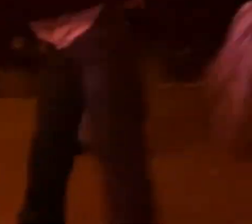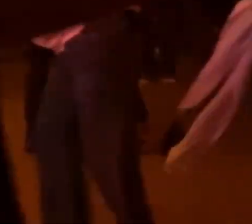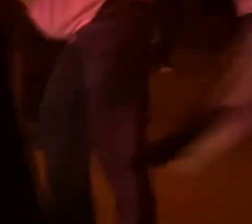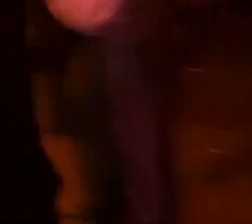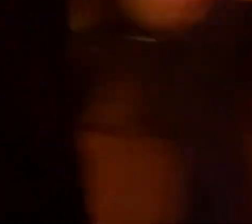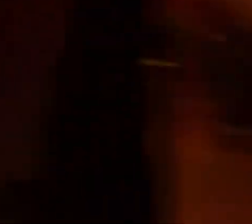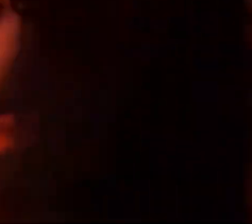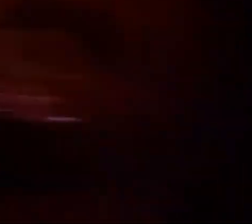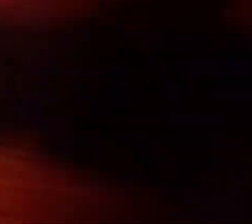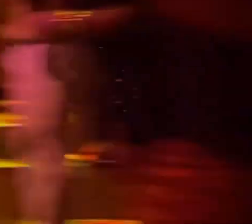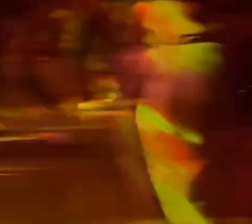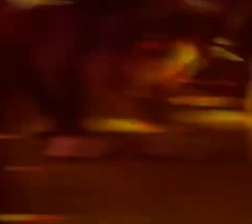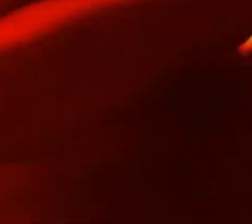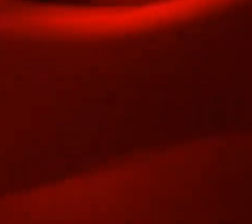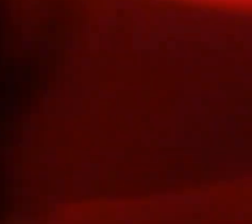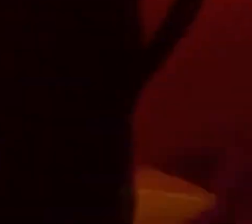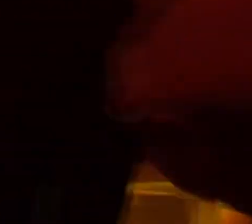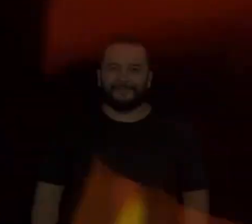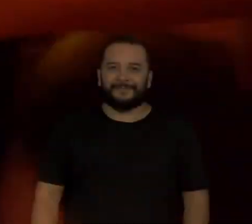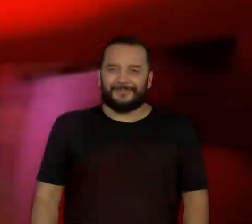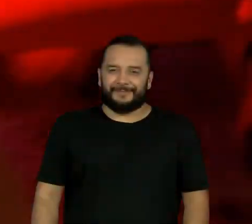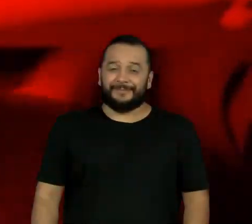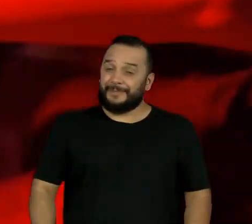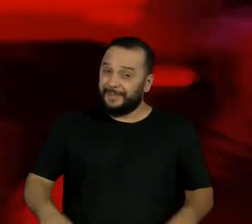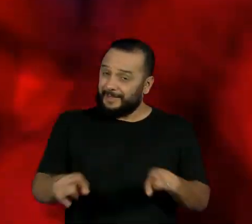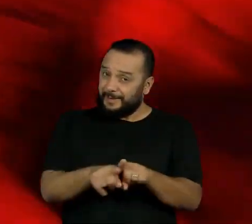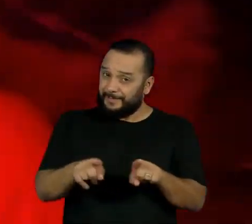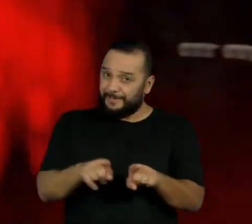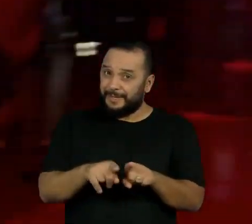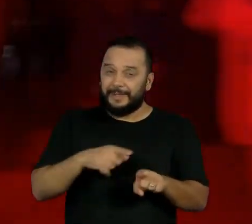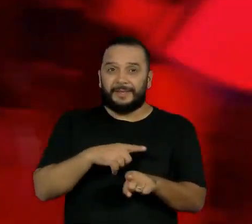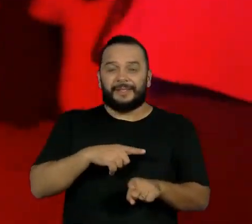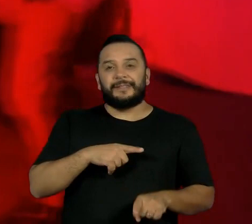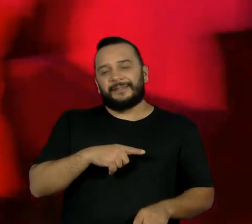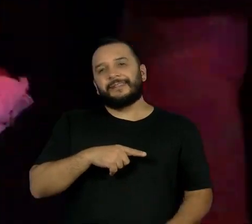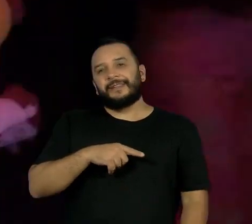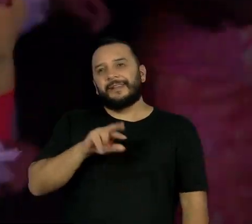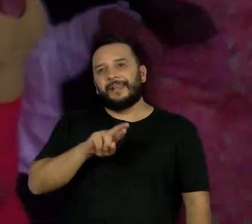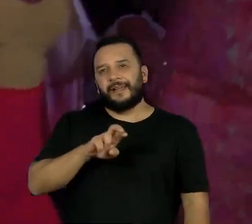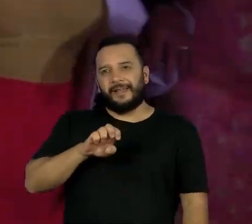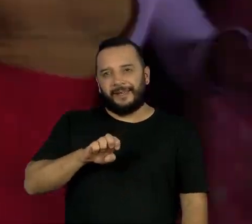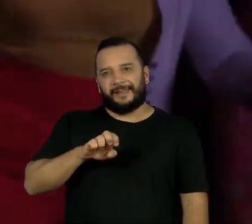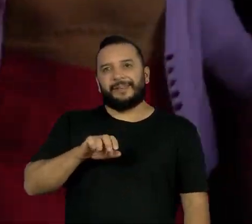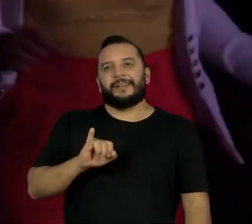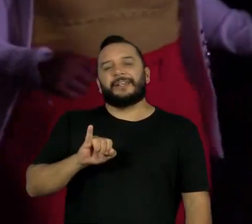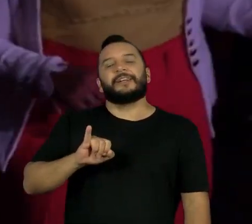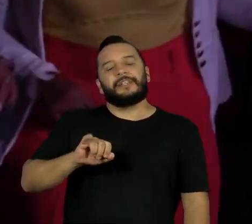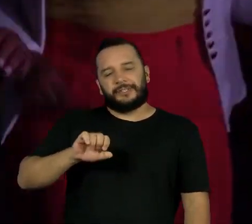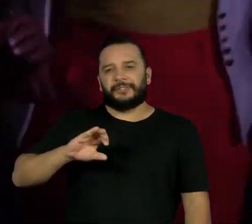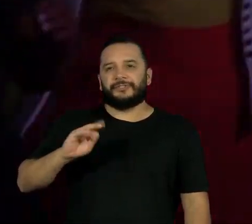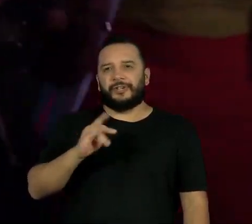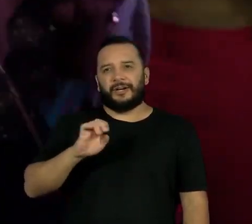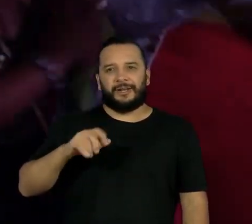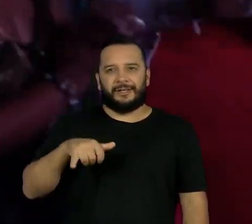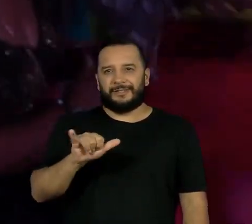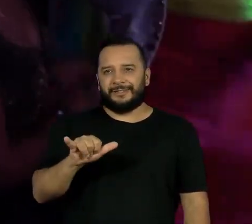já está na hora. Não pode faltar aqui Hey Charles. Well, now, oh, Mary